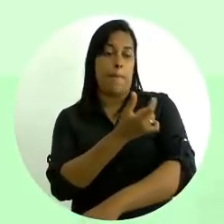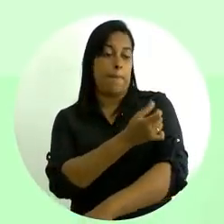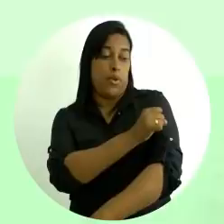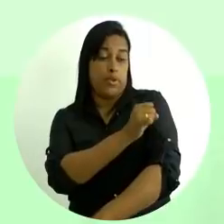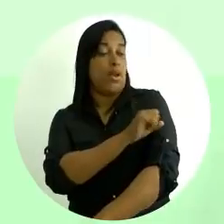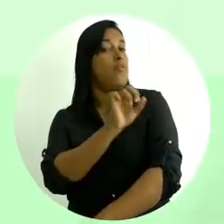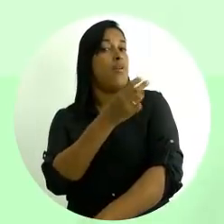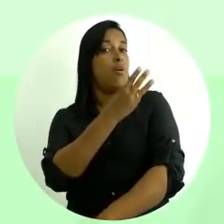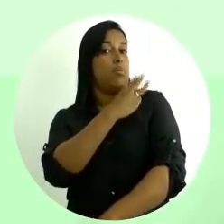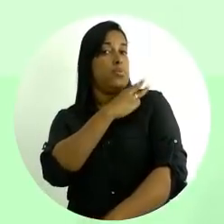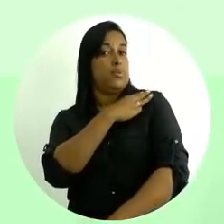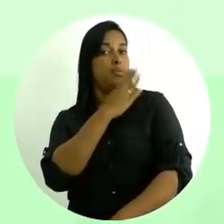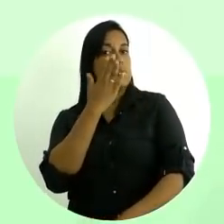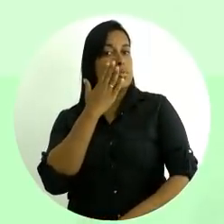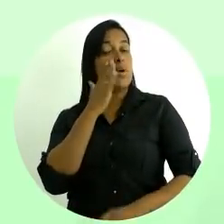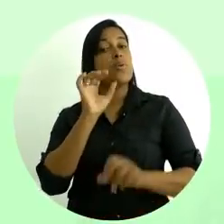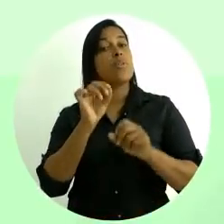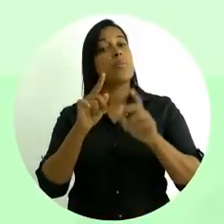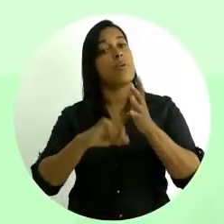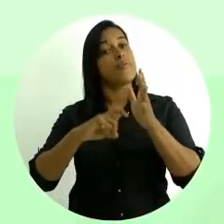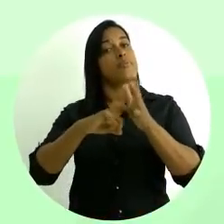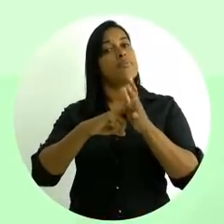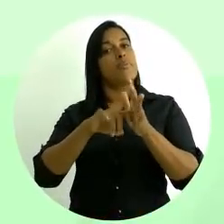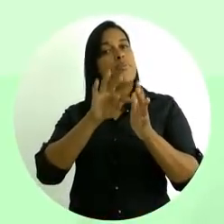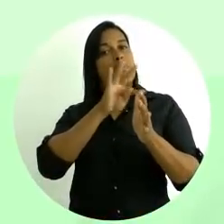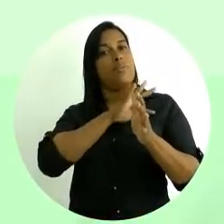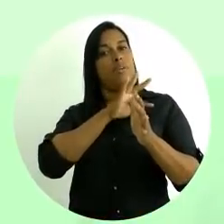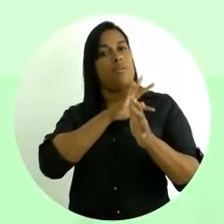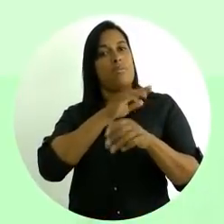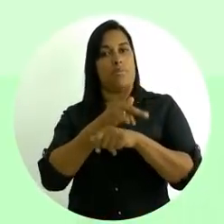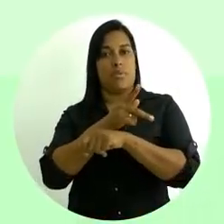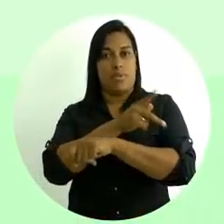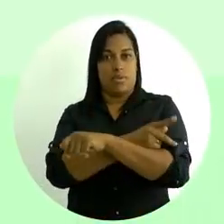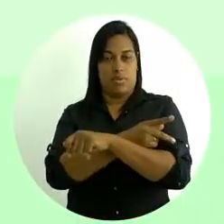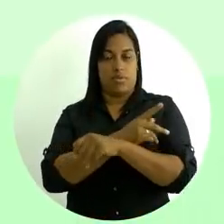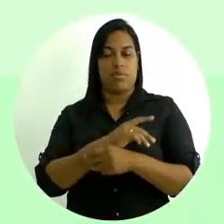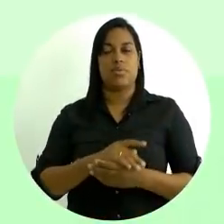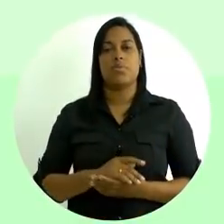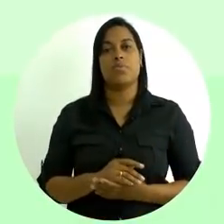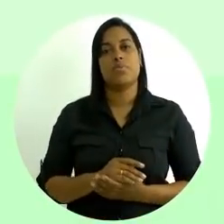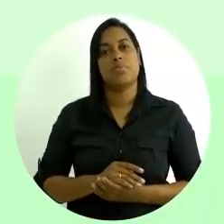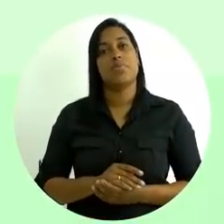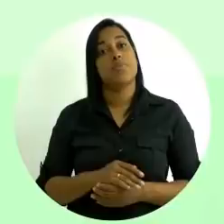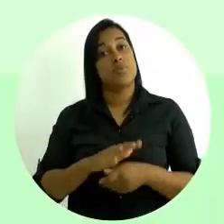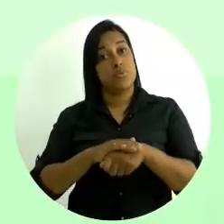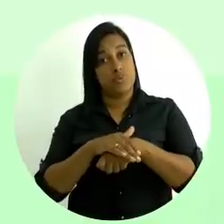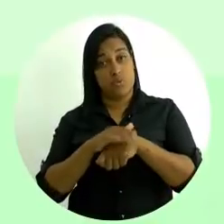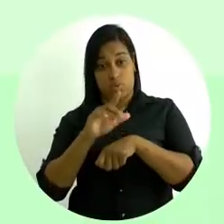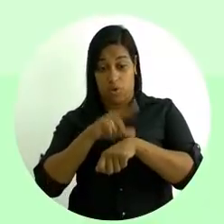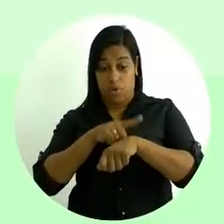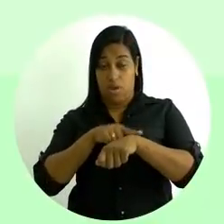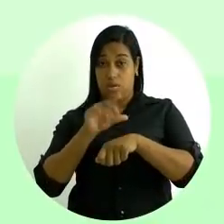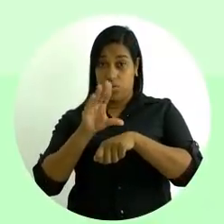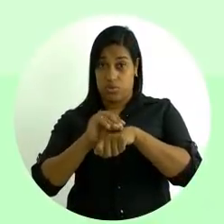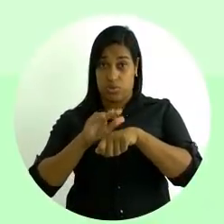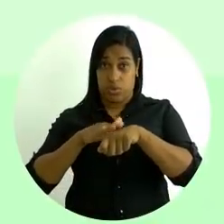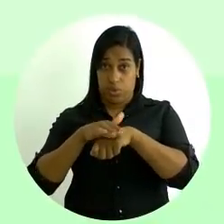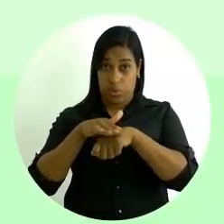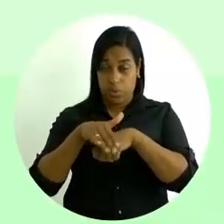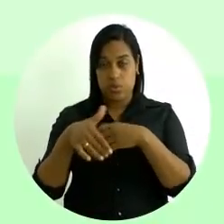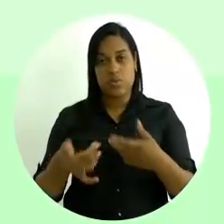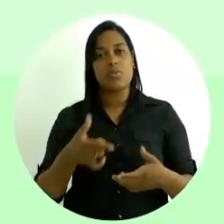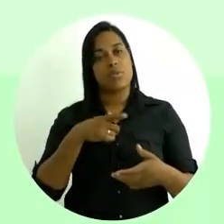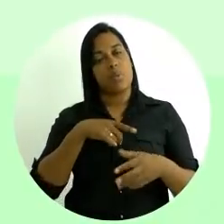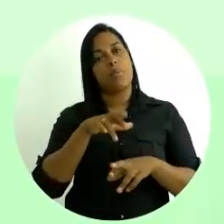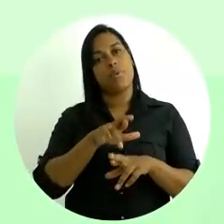ou a função dele como técnico pedagógico. Tranquilo? Bom, nos horários noturnos, então,